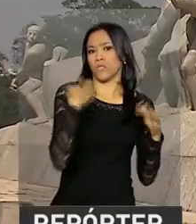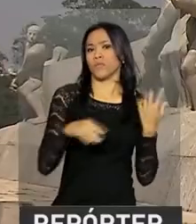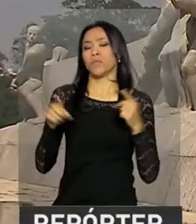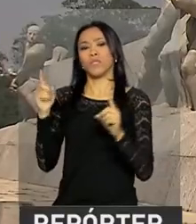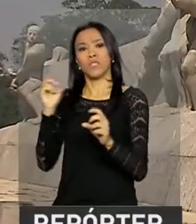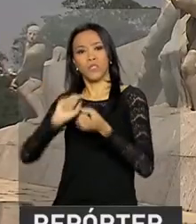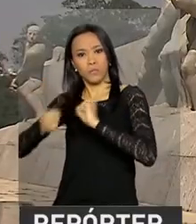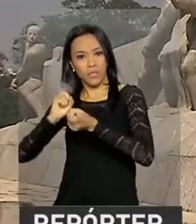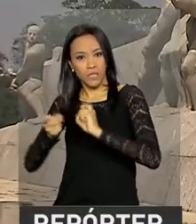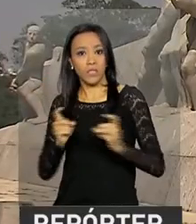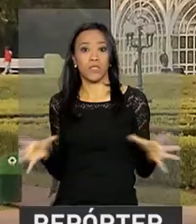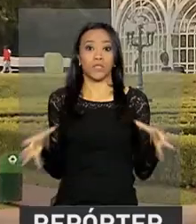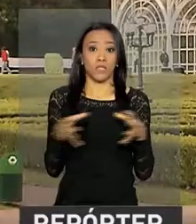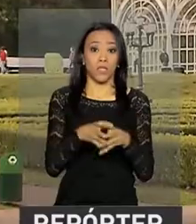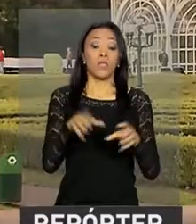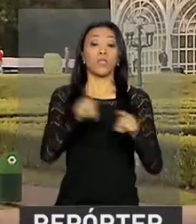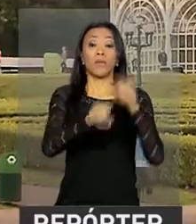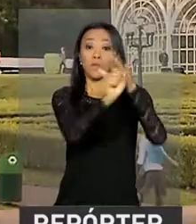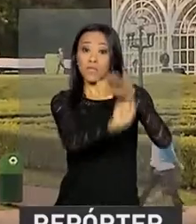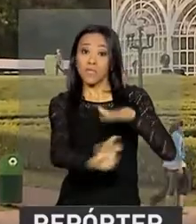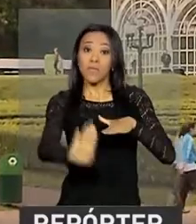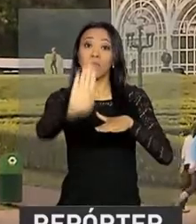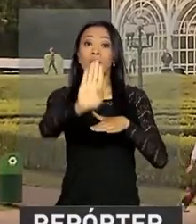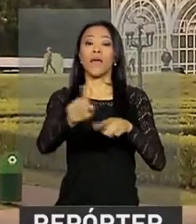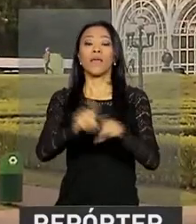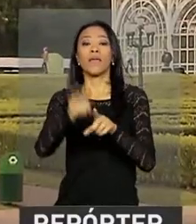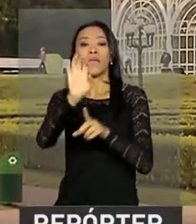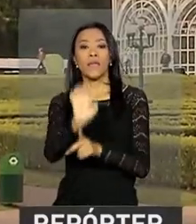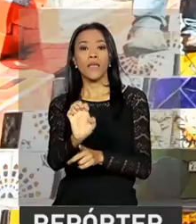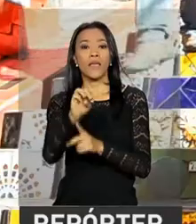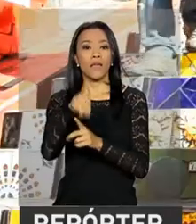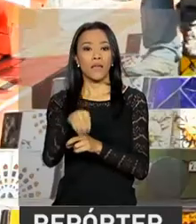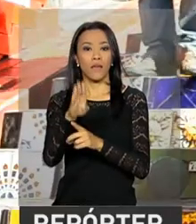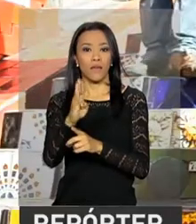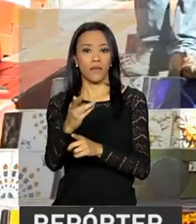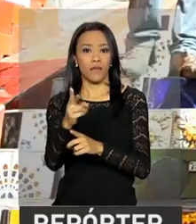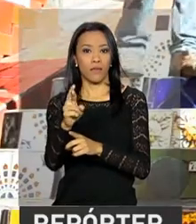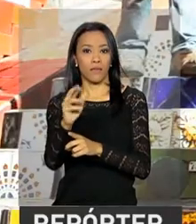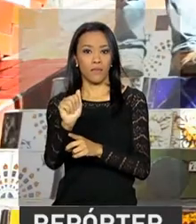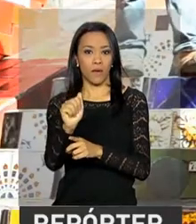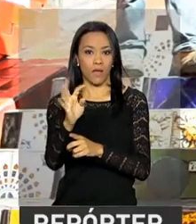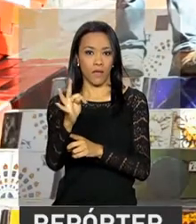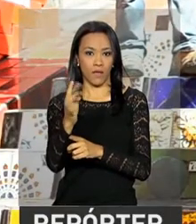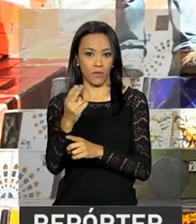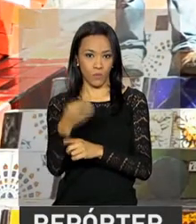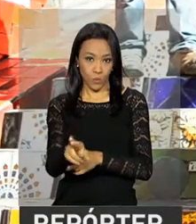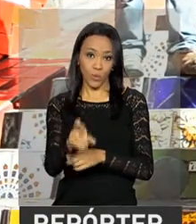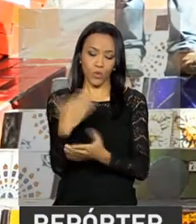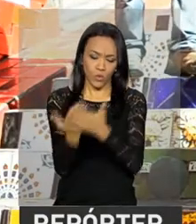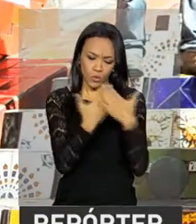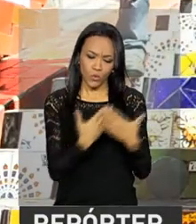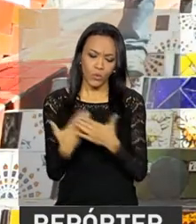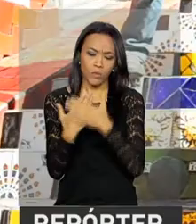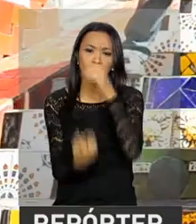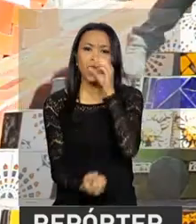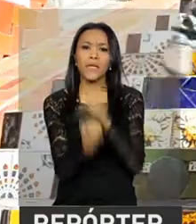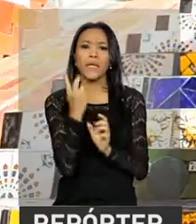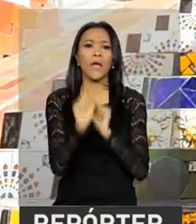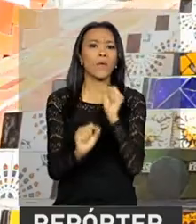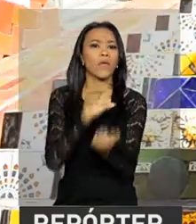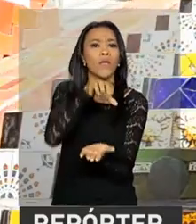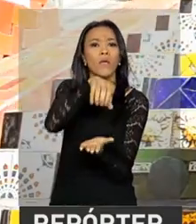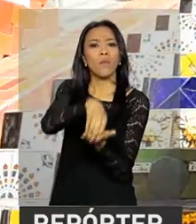sebrae ea embratur deram início a um grupo de trabalho para estudar a criação de uma agência de promoção internacional